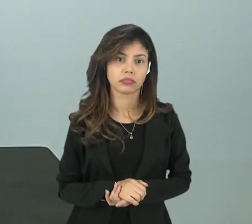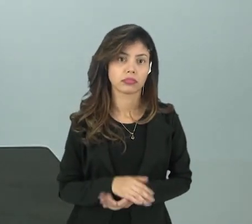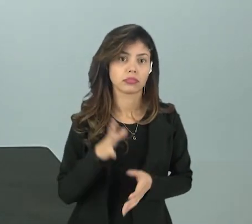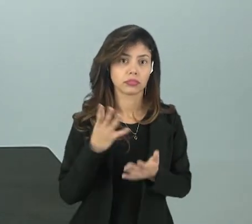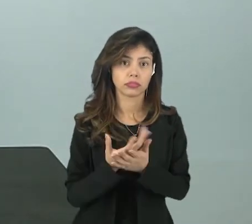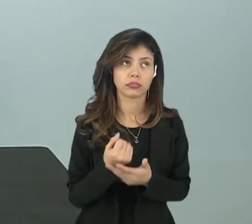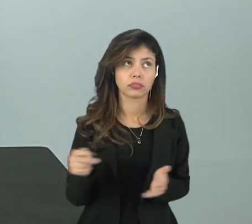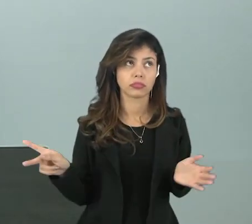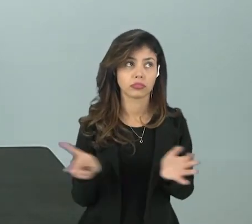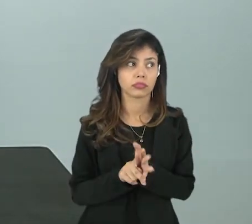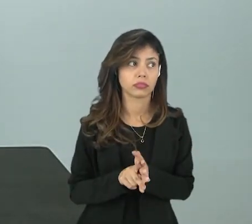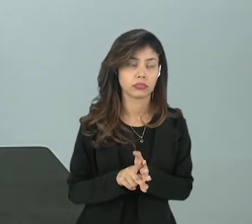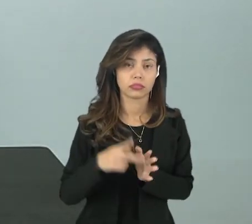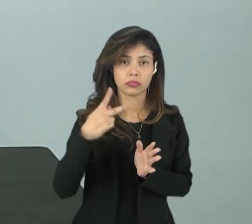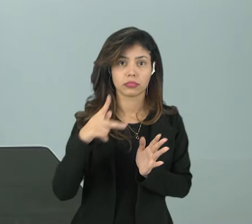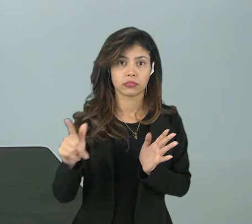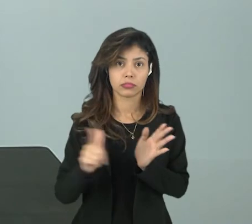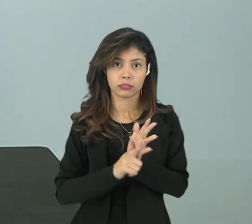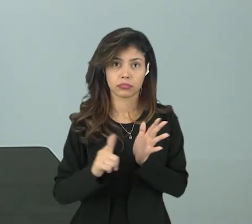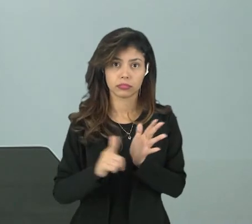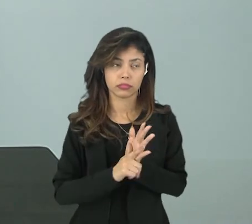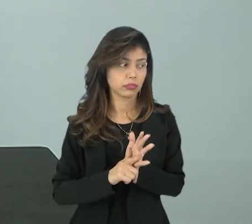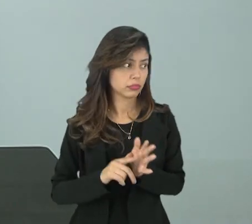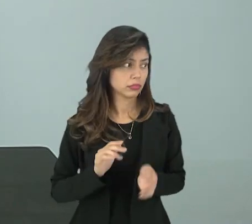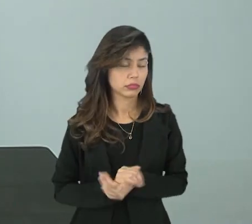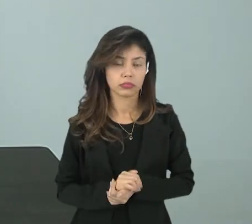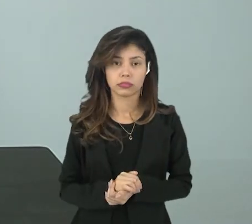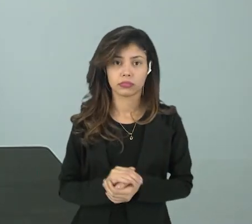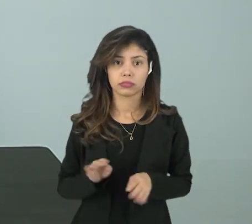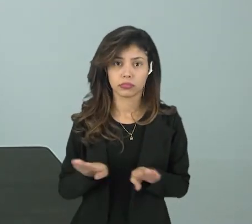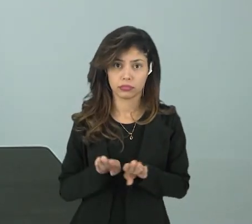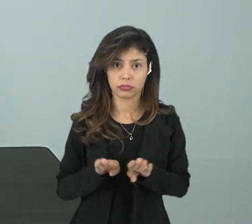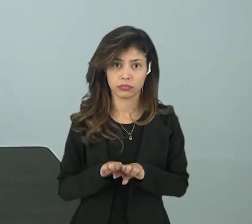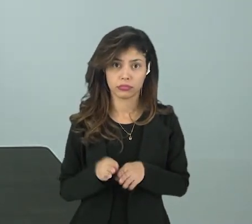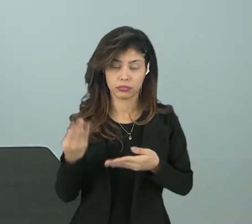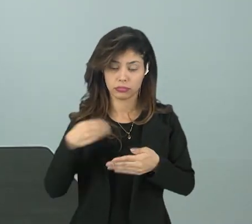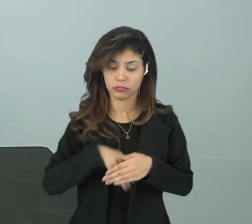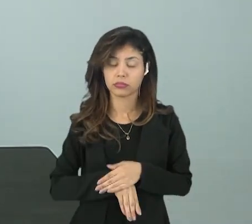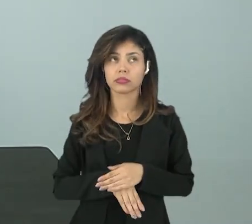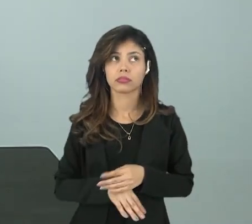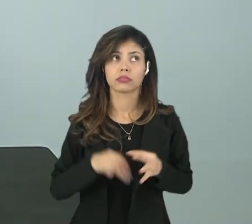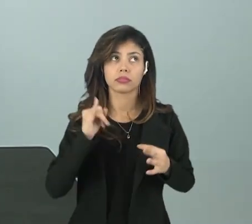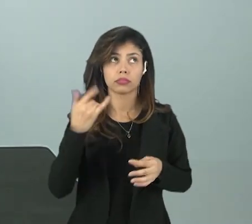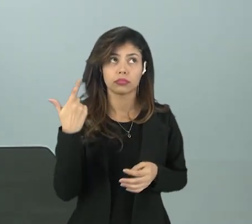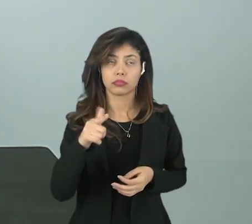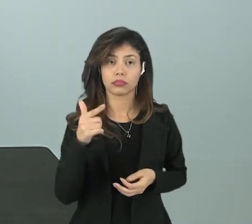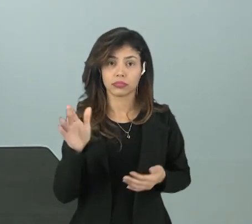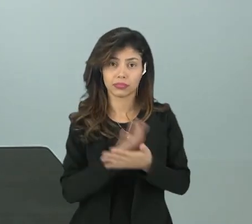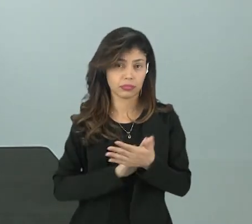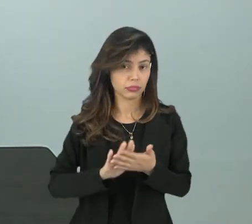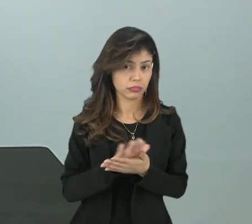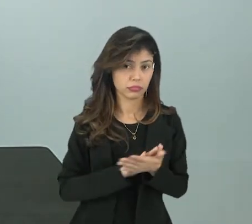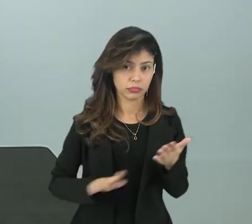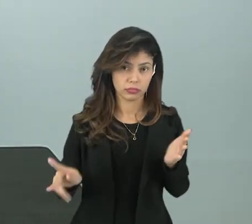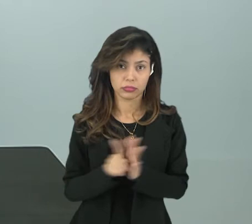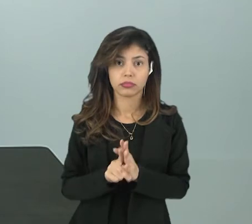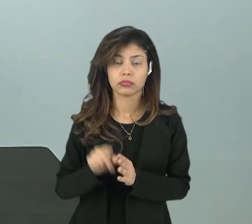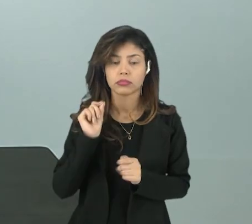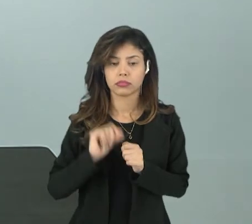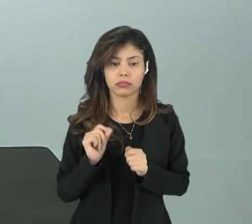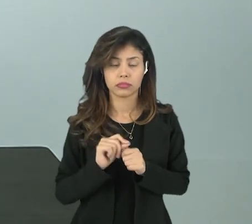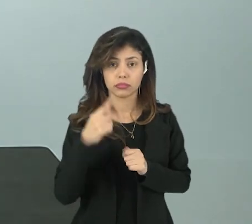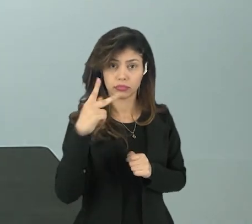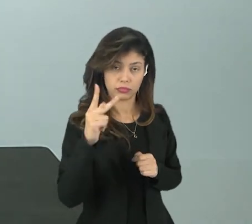seu papelzinho de lixo, seu papelzinho vai colocar no bolso. Se não tiver nenhum lixo próximo, uma lixeira, você vai fazer